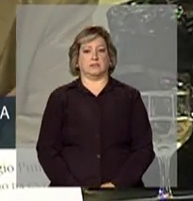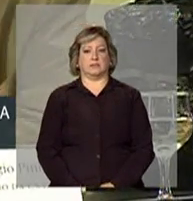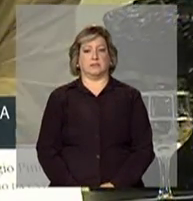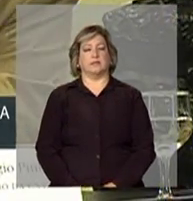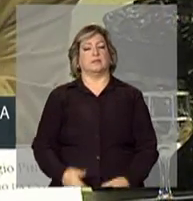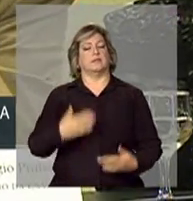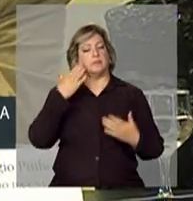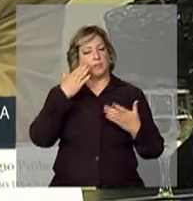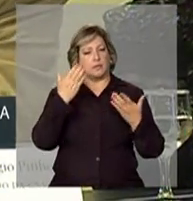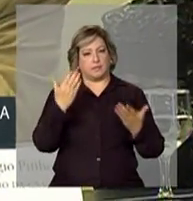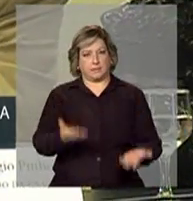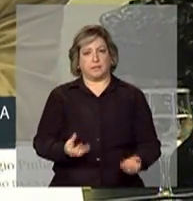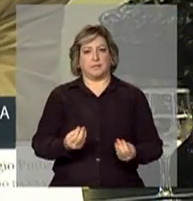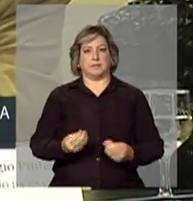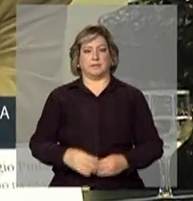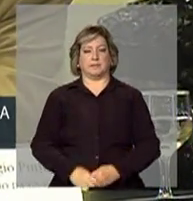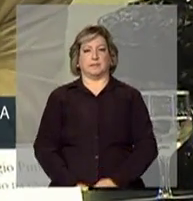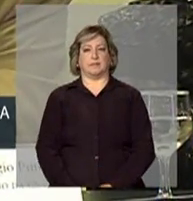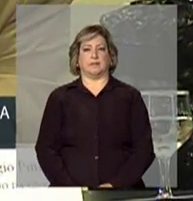obrigado.